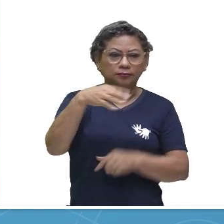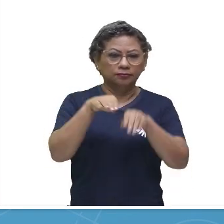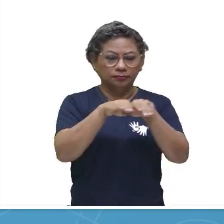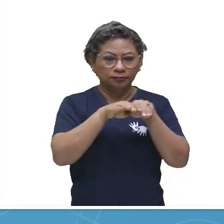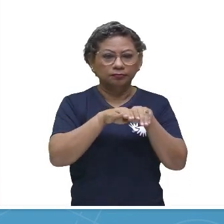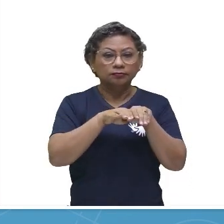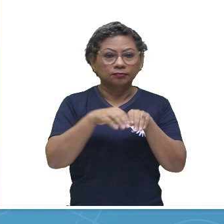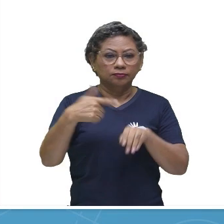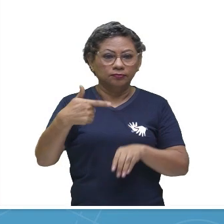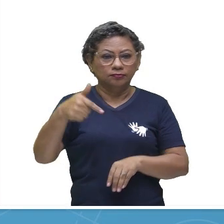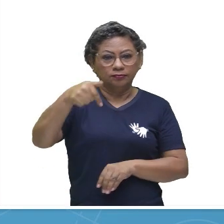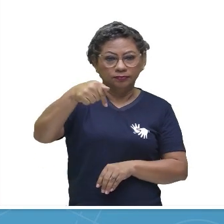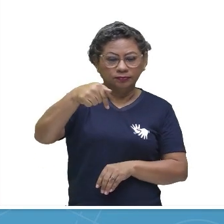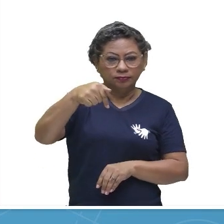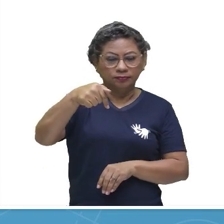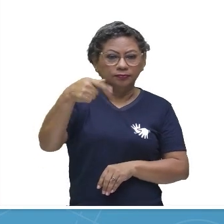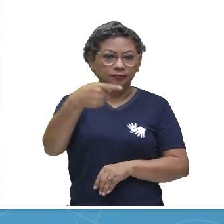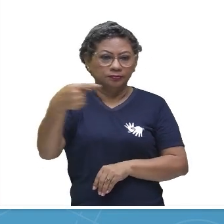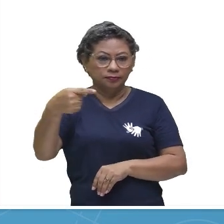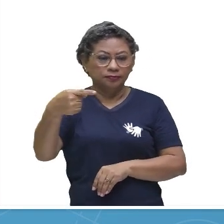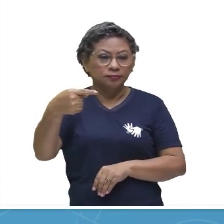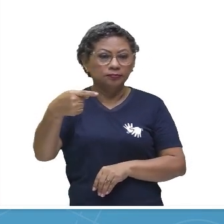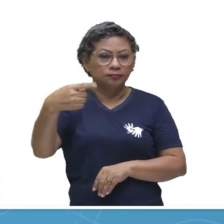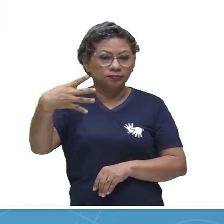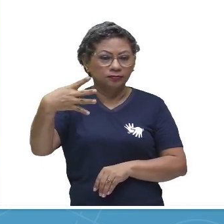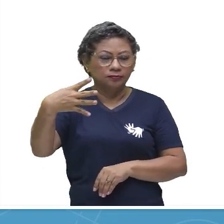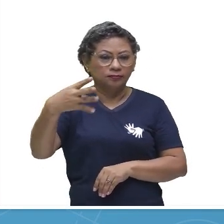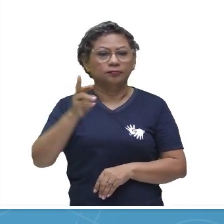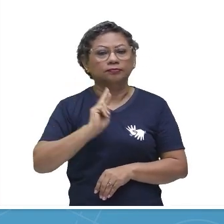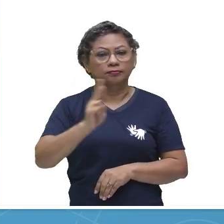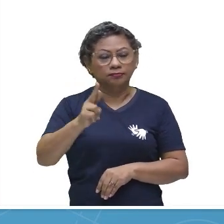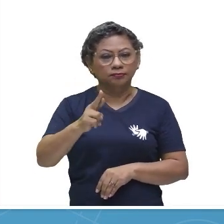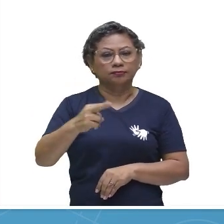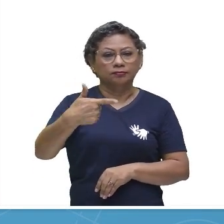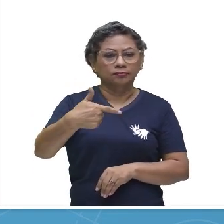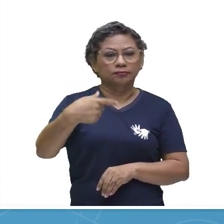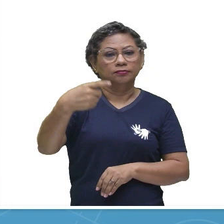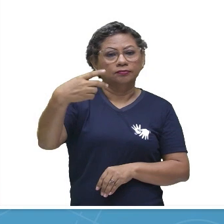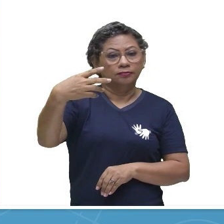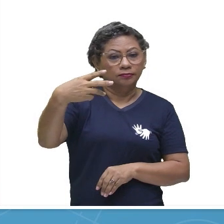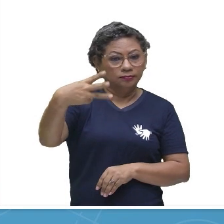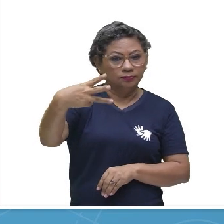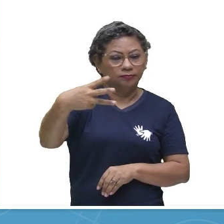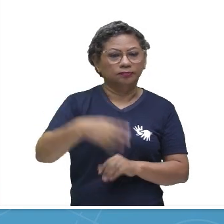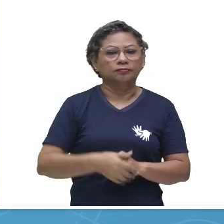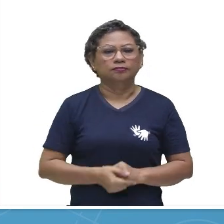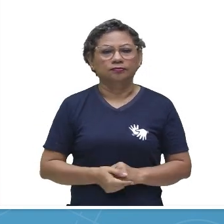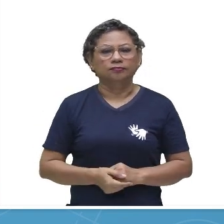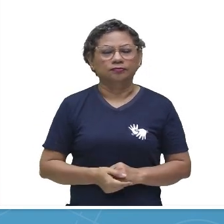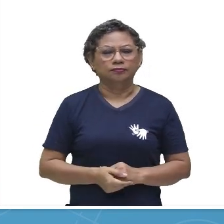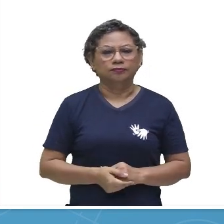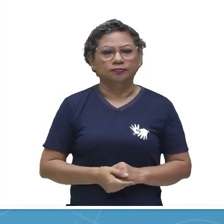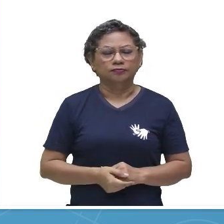2, e vamos efetuar uma subtração entre os expoentes. 7 menos 4, 3. Então, eu vou ter 2 à terceira. Novamente, se pede, né,